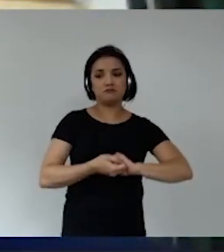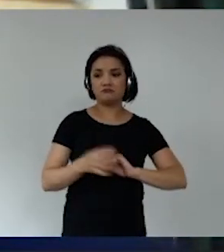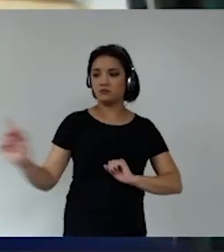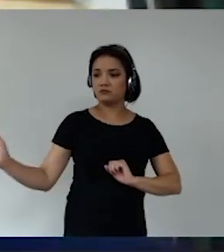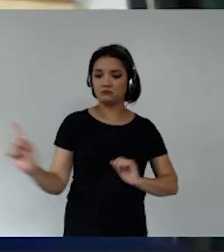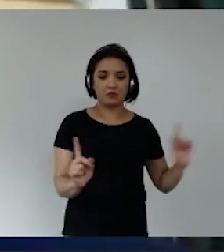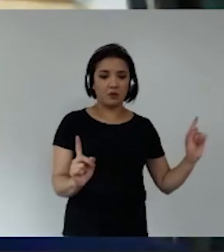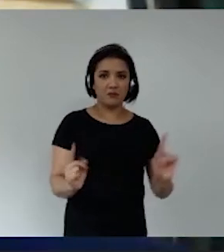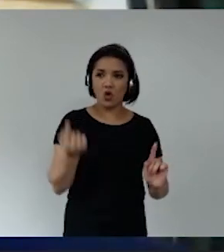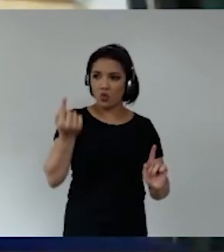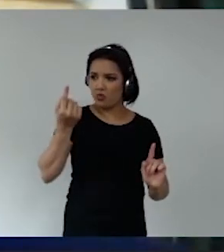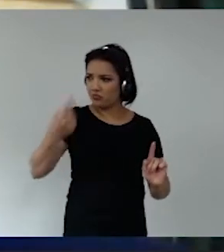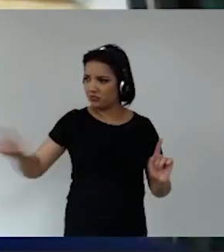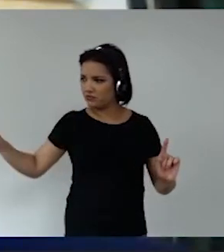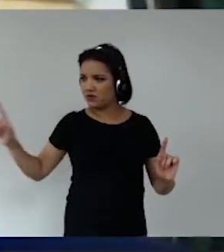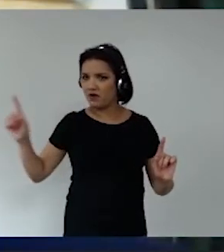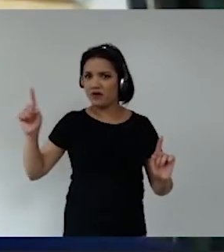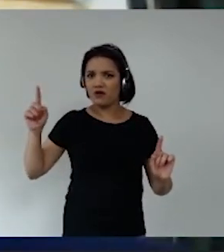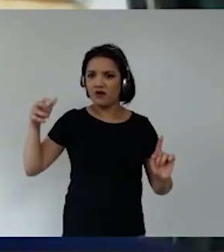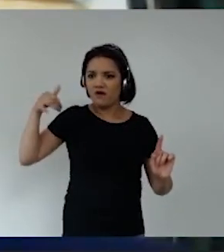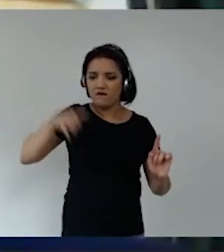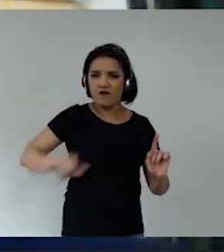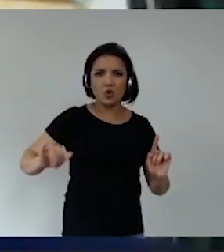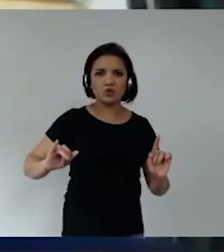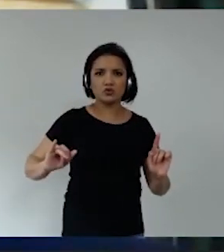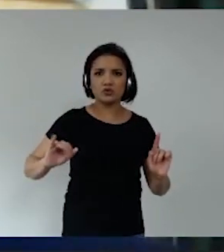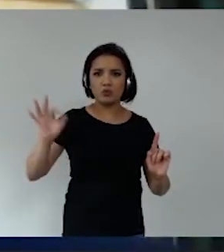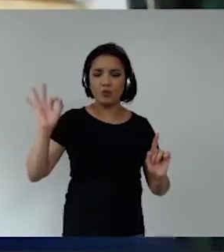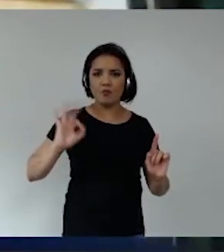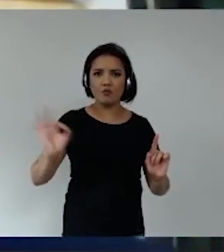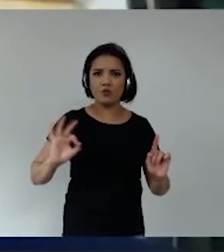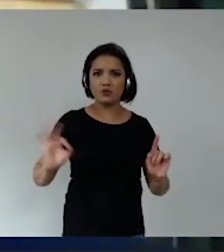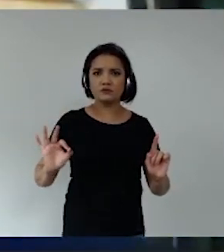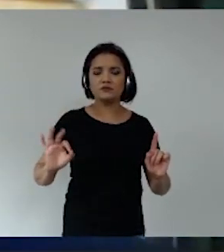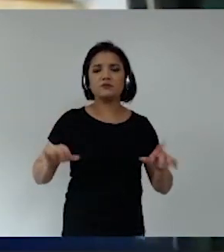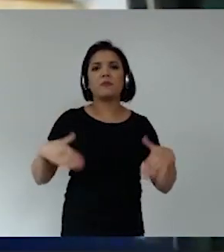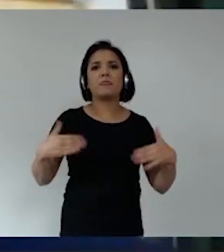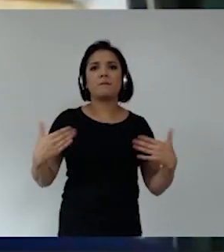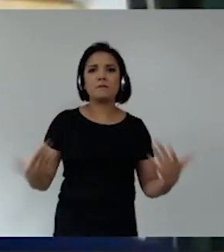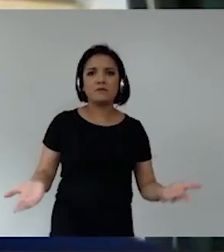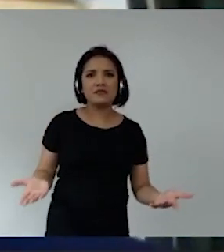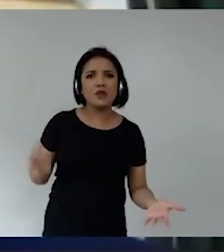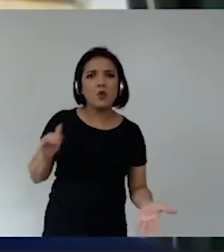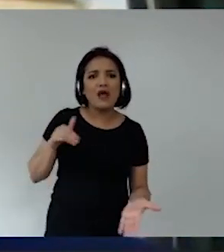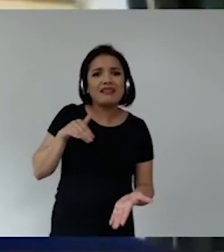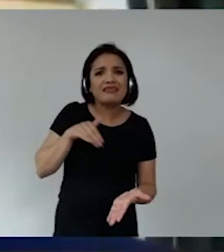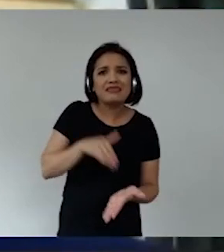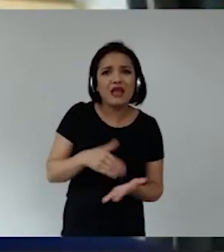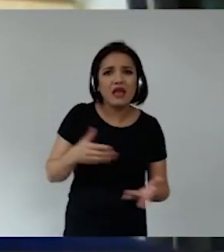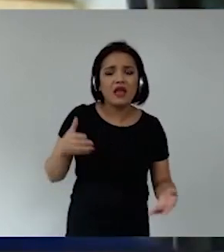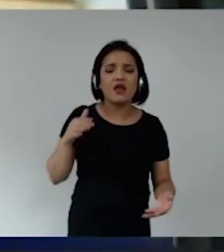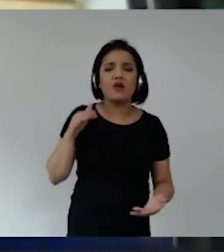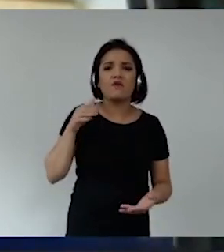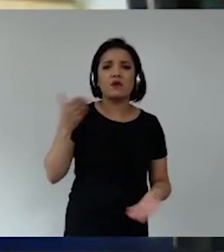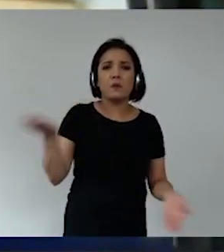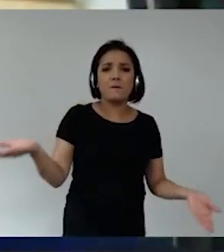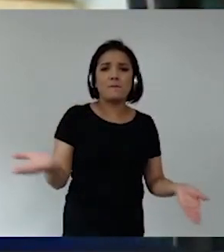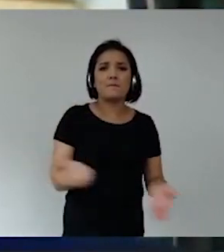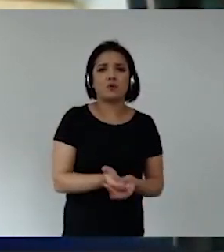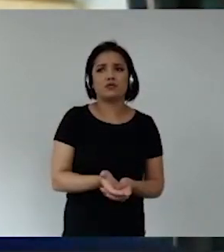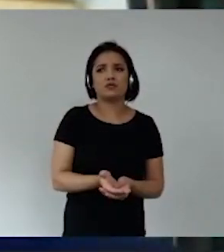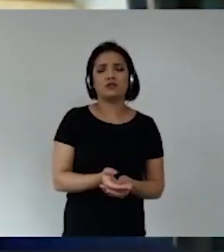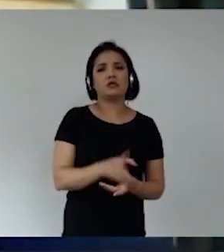conciliação em matéria suscetível de transação até o final do processo de